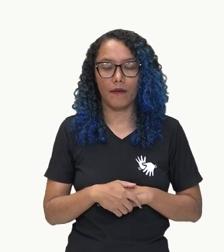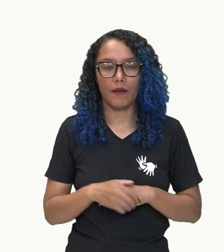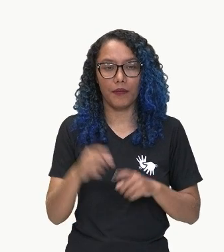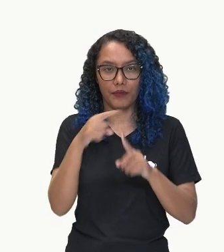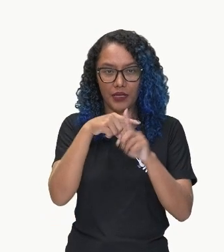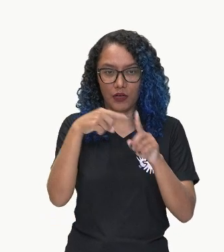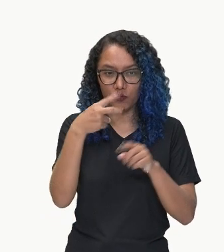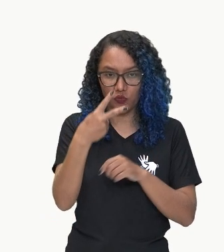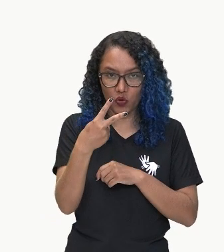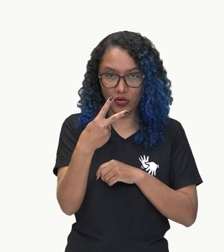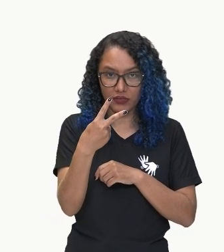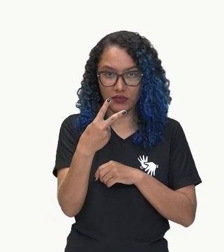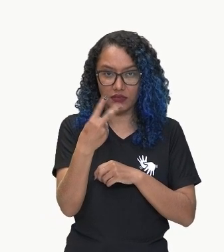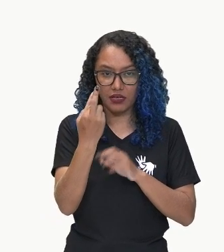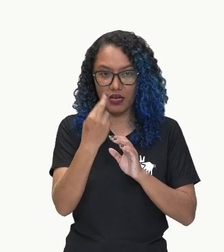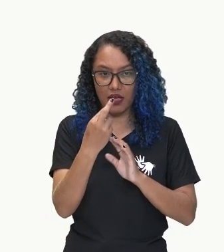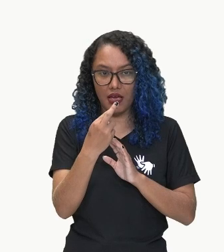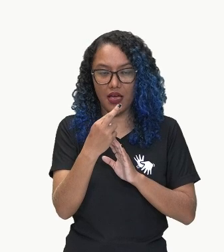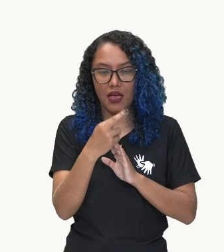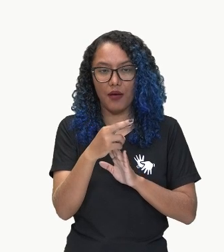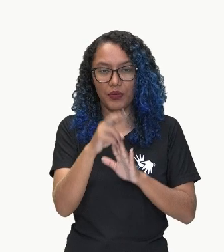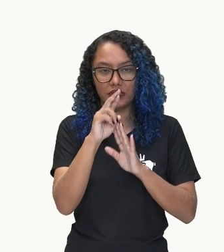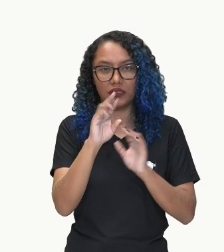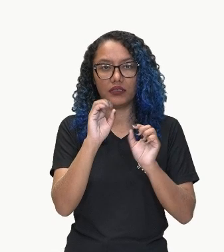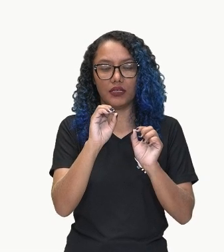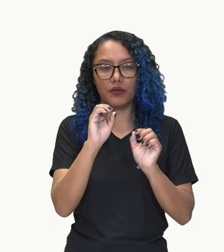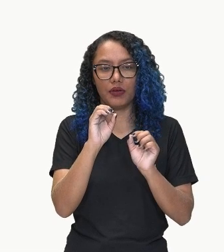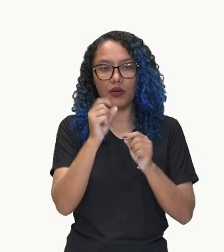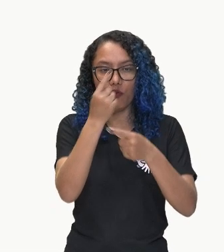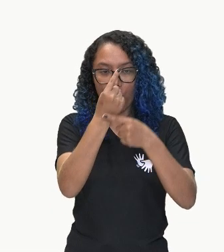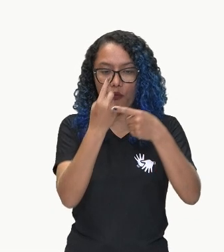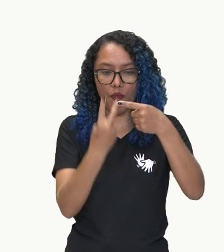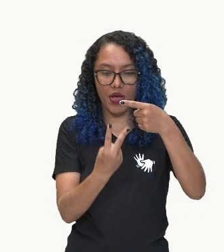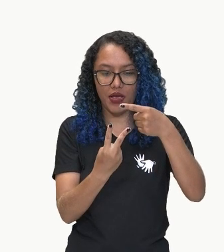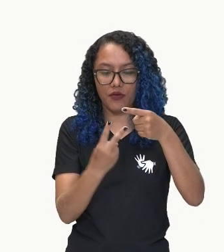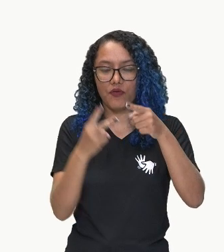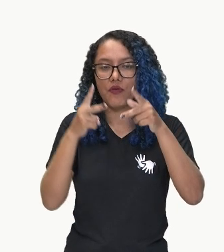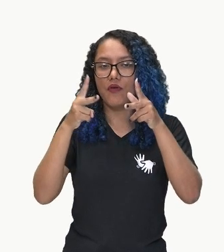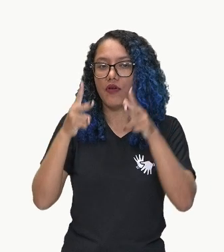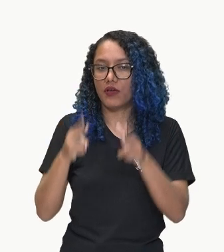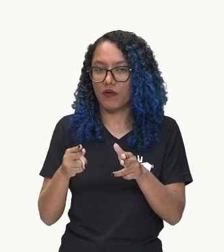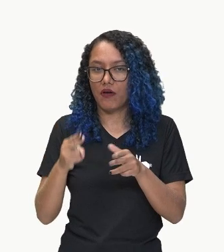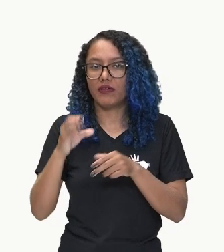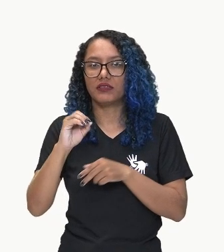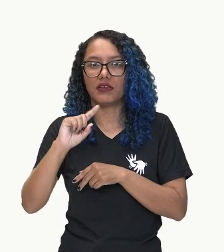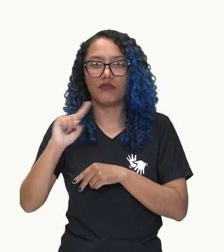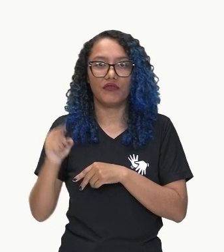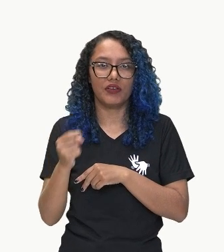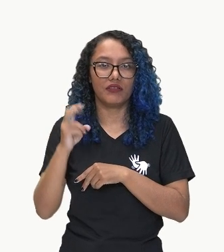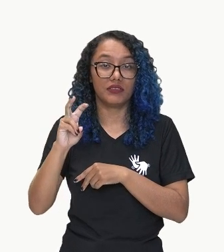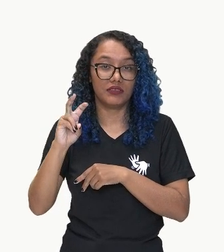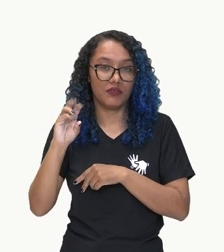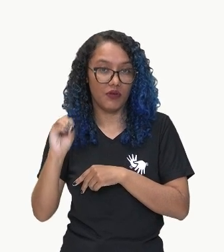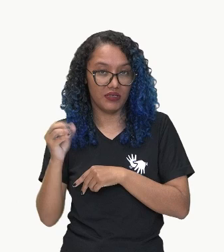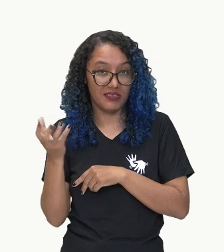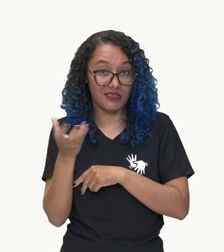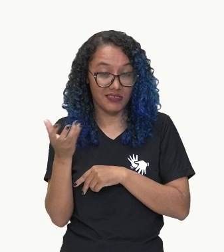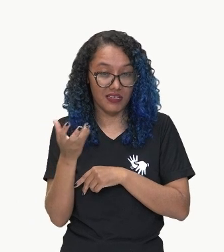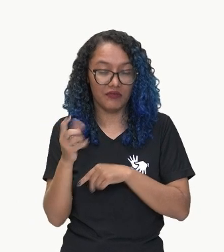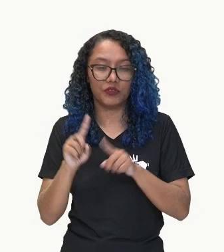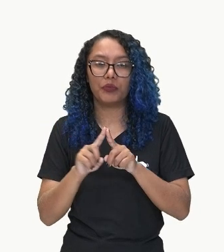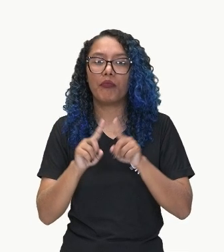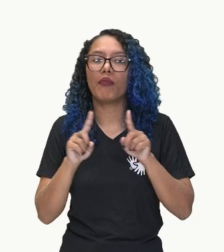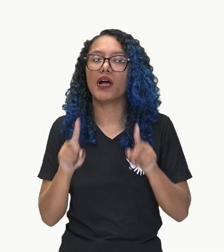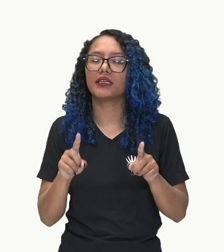representar a mesma quantidade que 0,5, 50 centavos. Só que este número